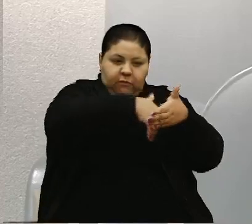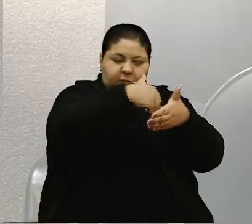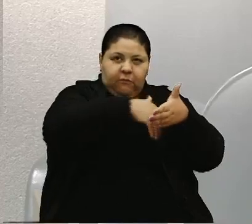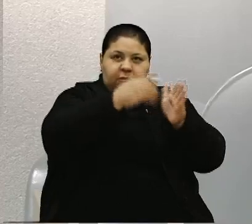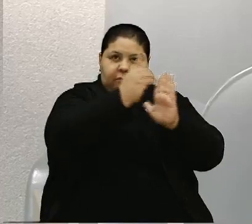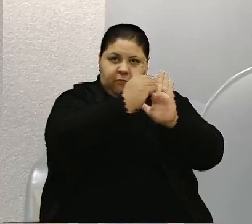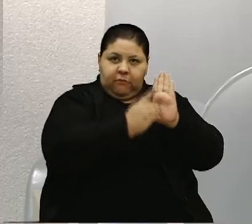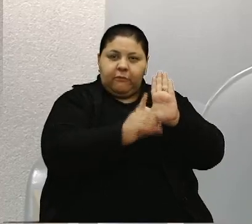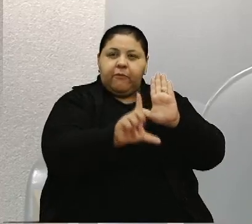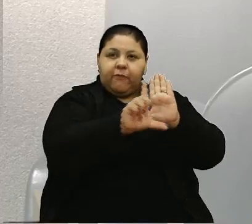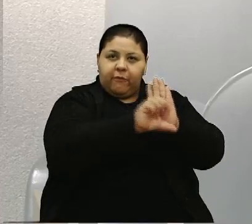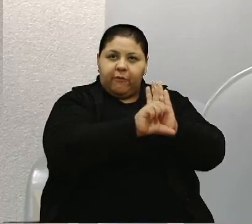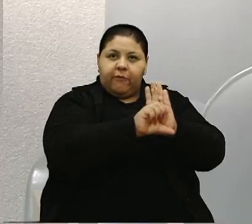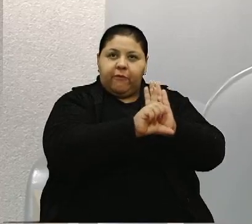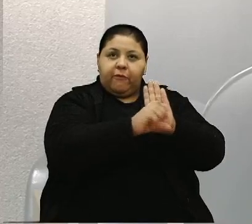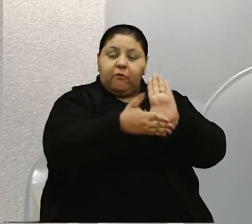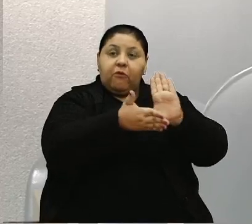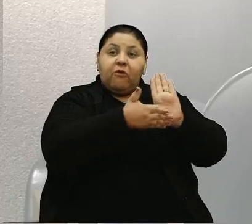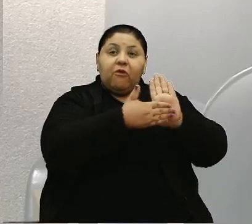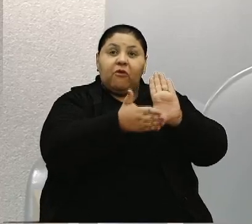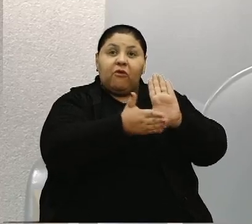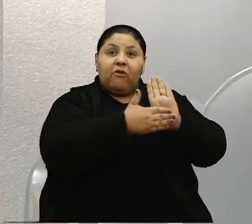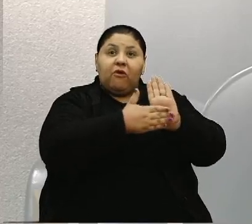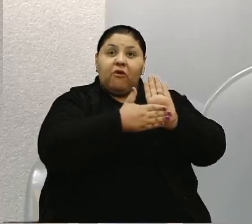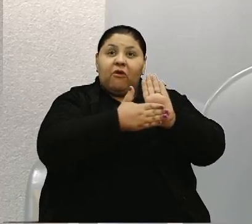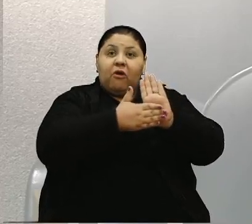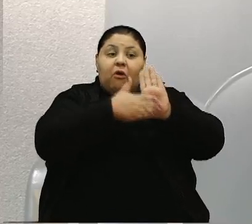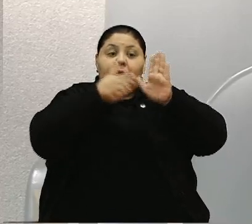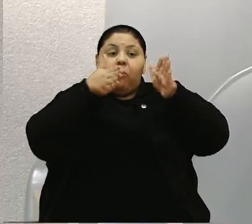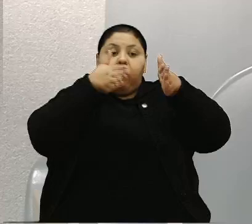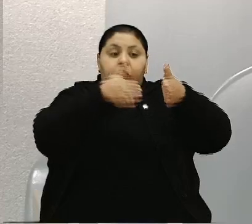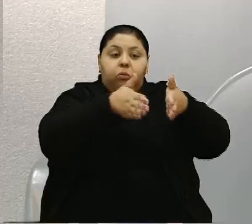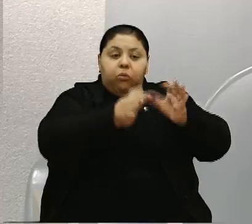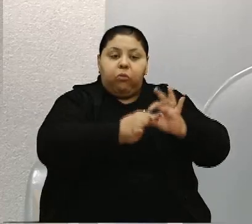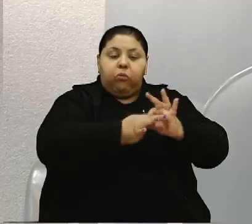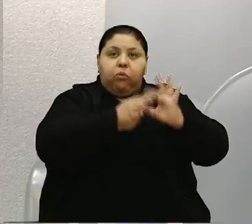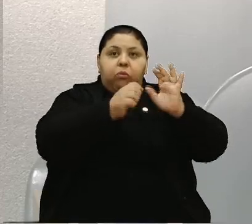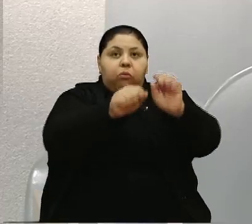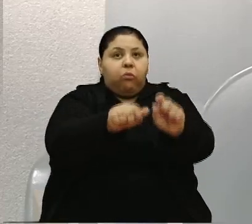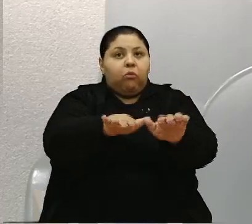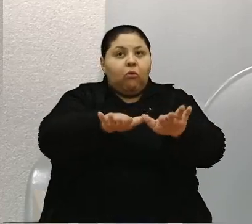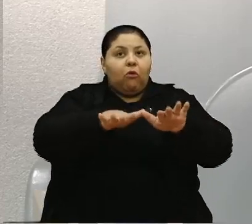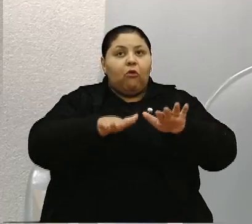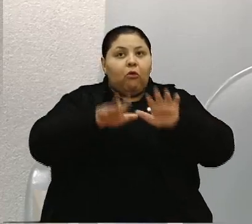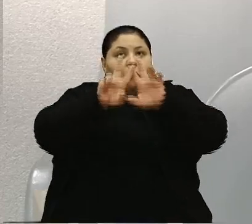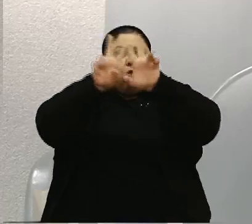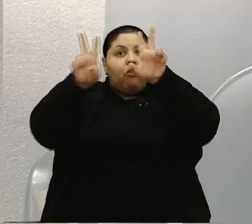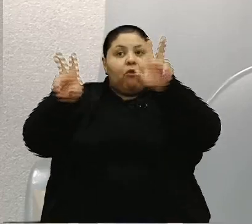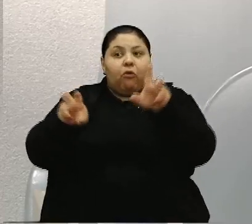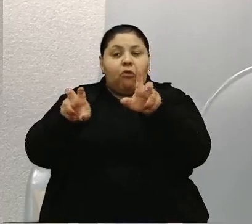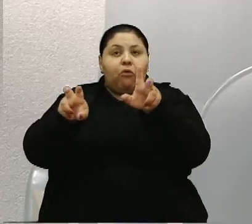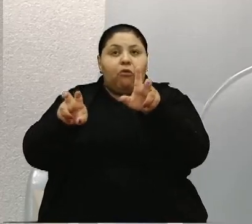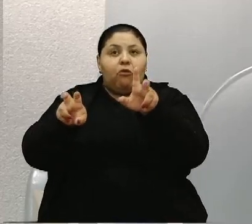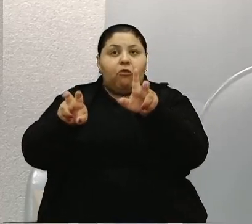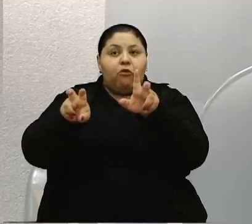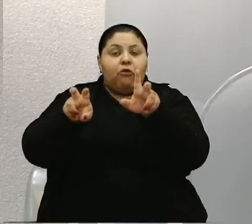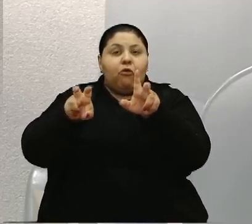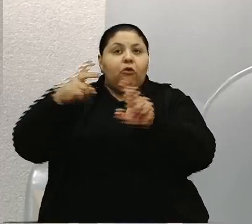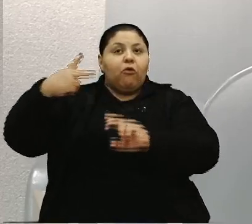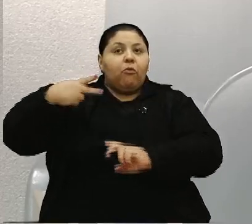decreto legislativo é a proposição destinada à deliberação do plenário sobre matérias de caráter